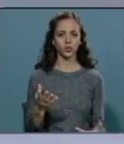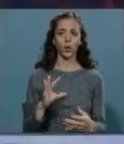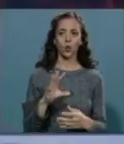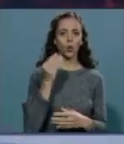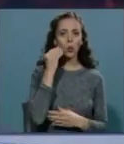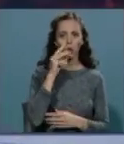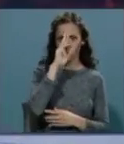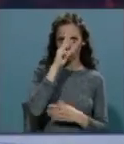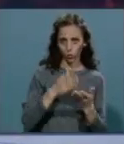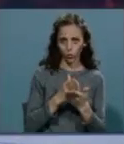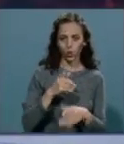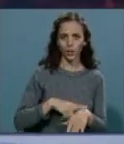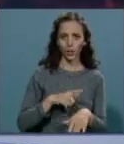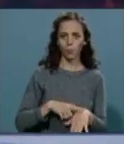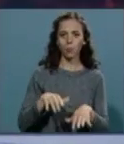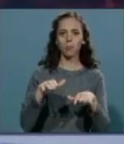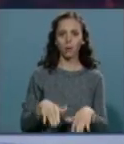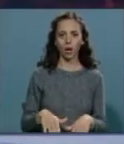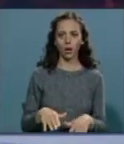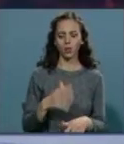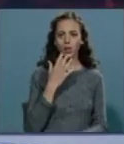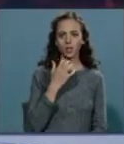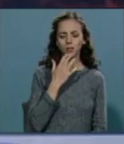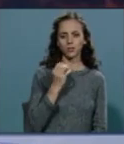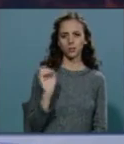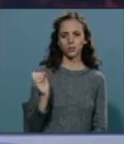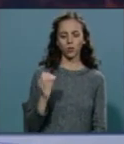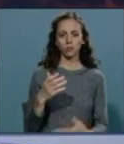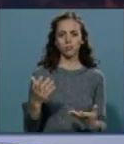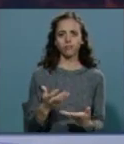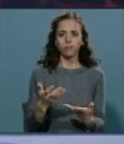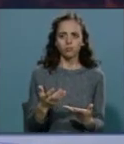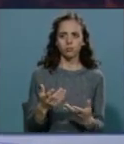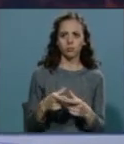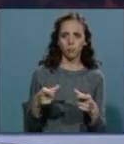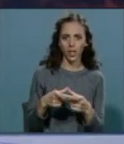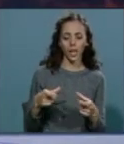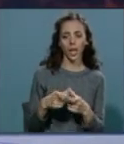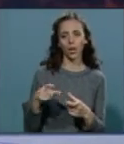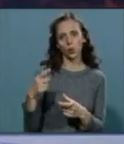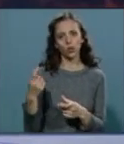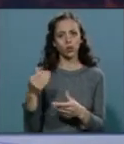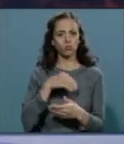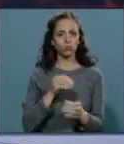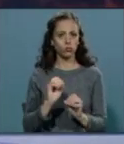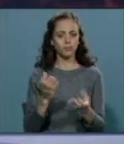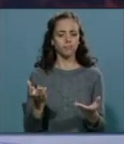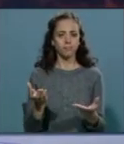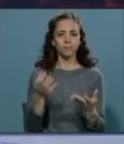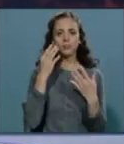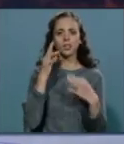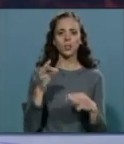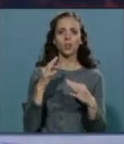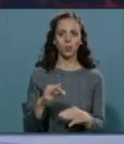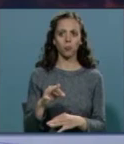é que eu nacional aguentou este tempo agora de paragens em receita de debilitar a e outra e